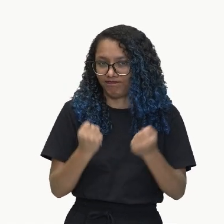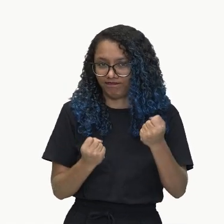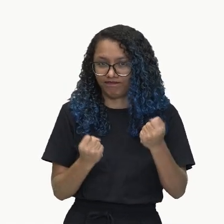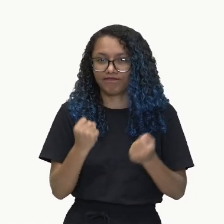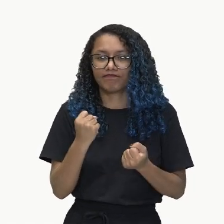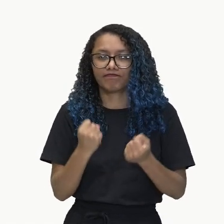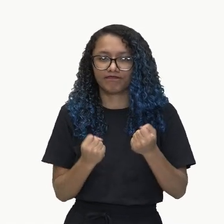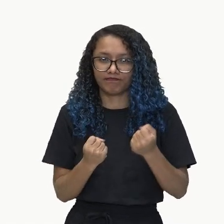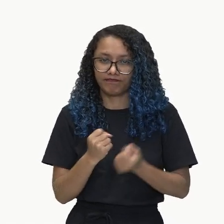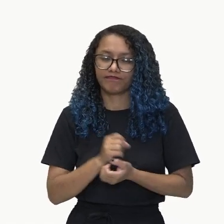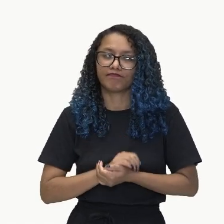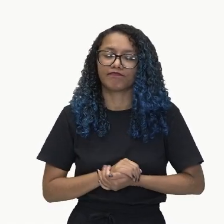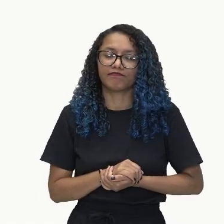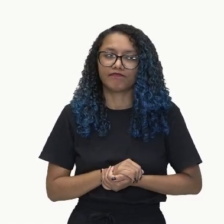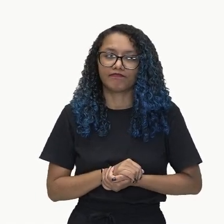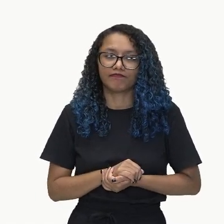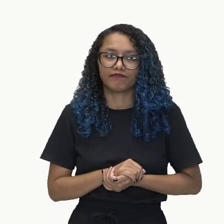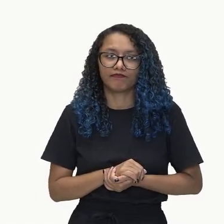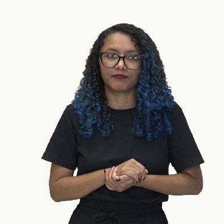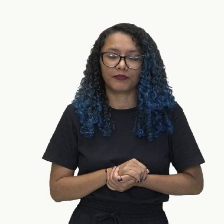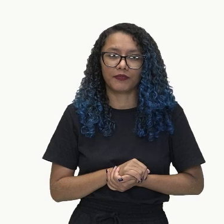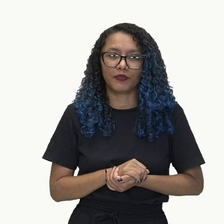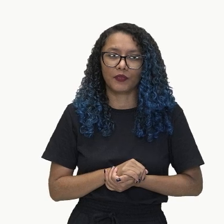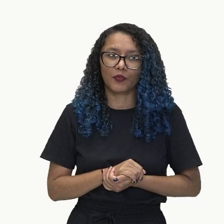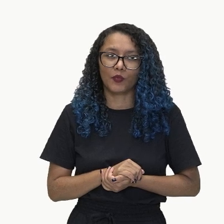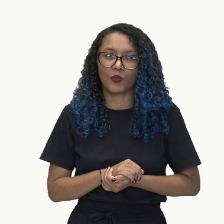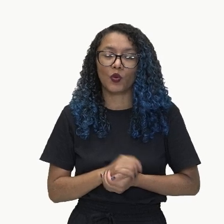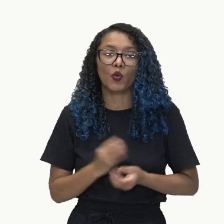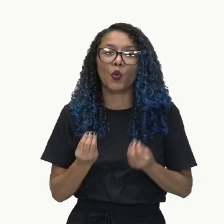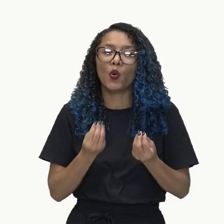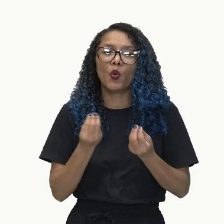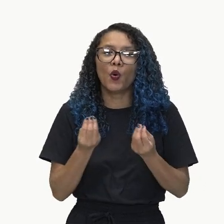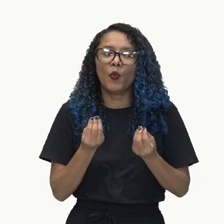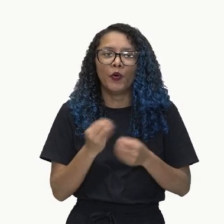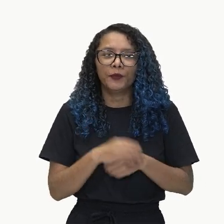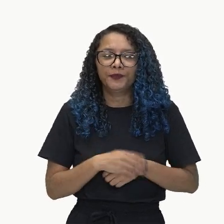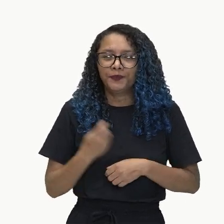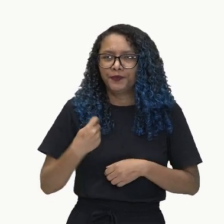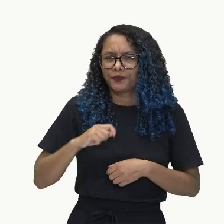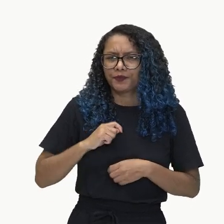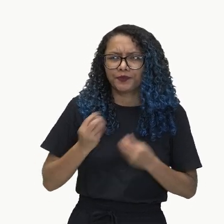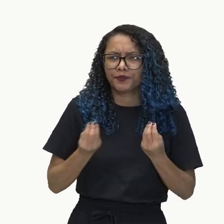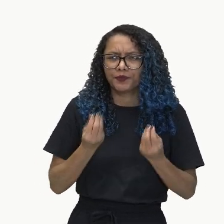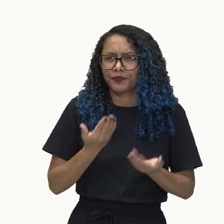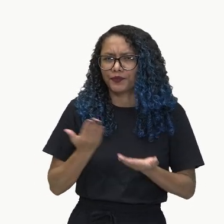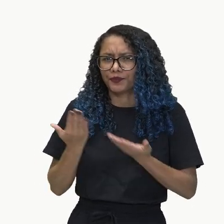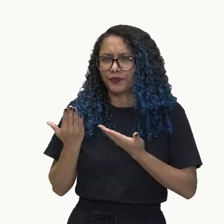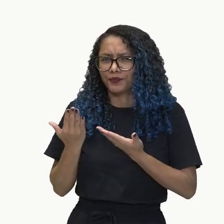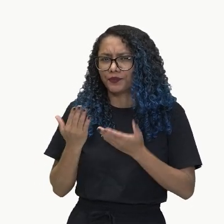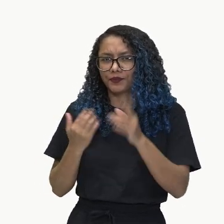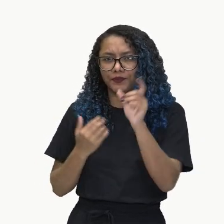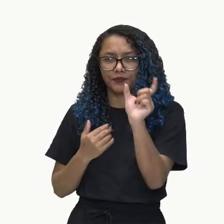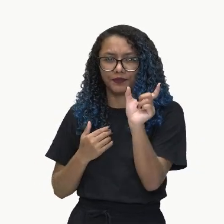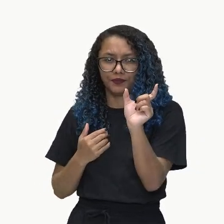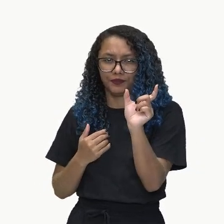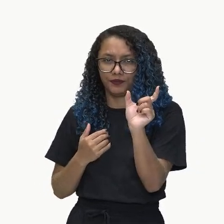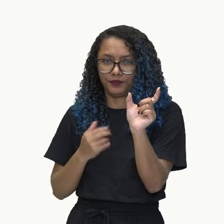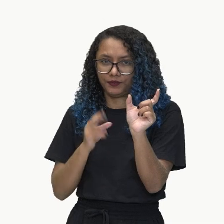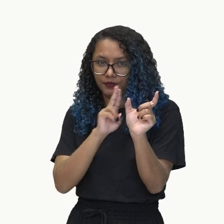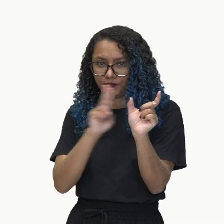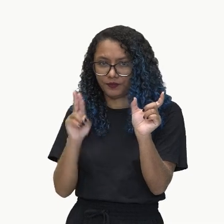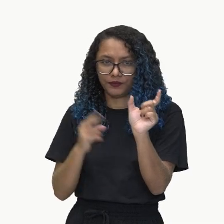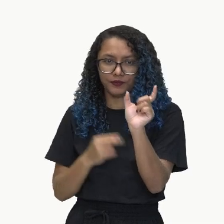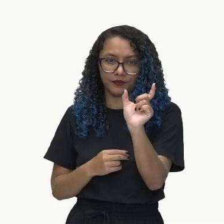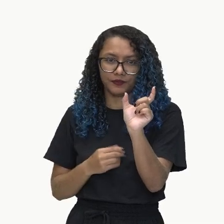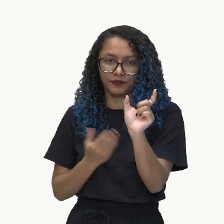automóvel né na língua espanhol automó automó assim se